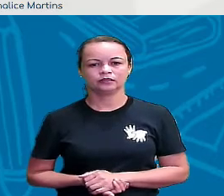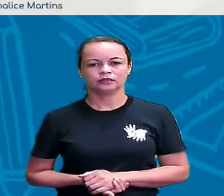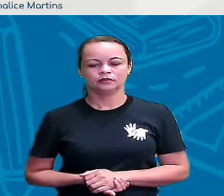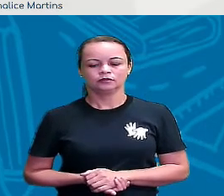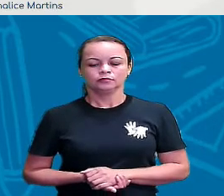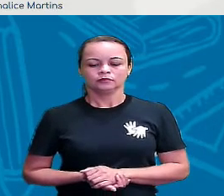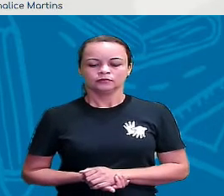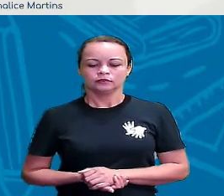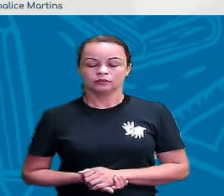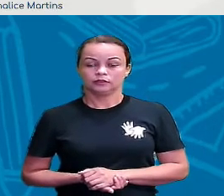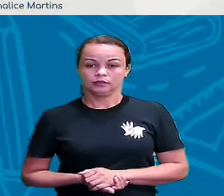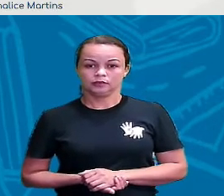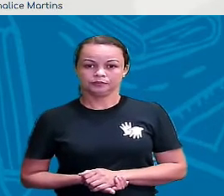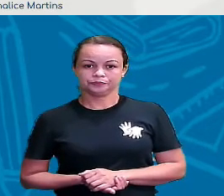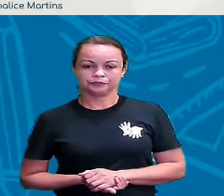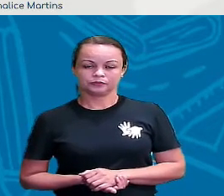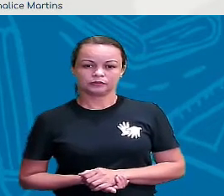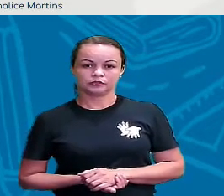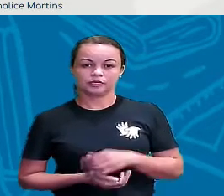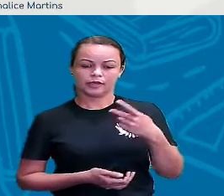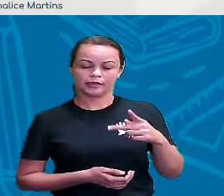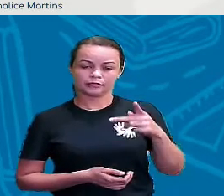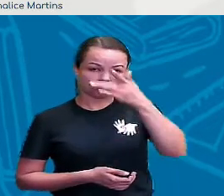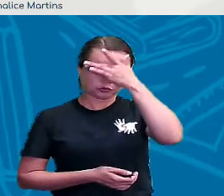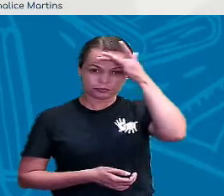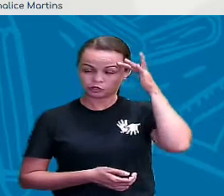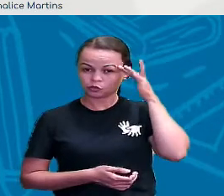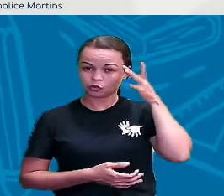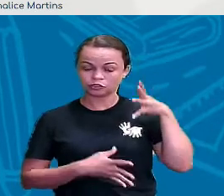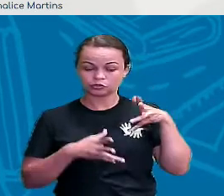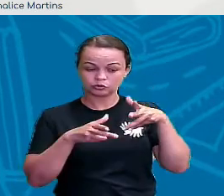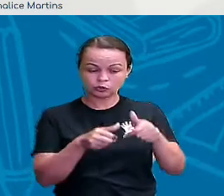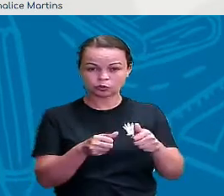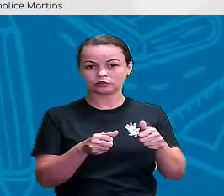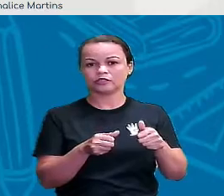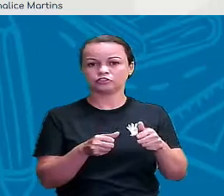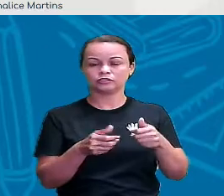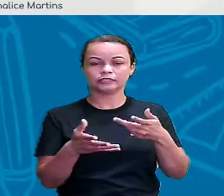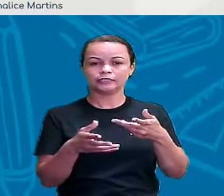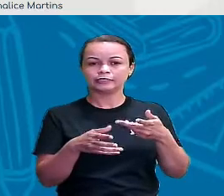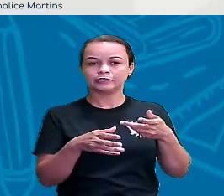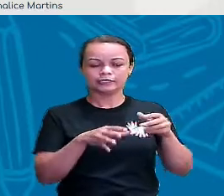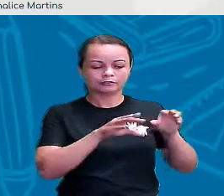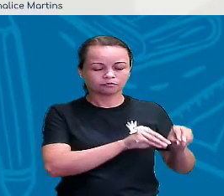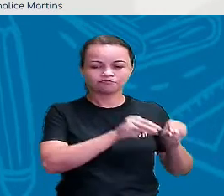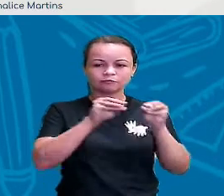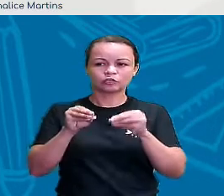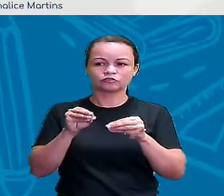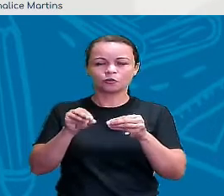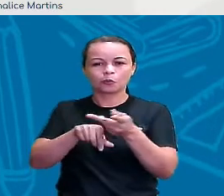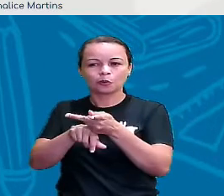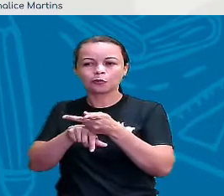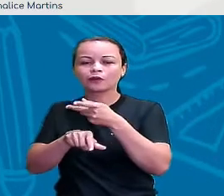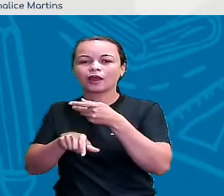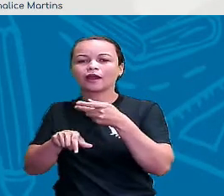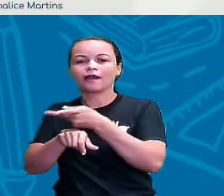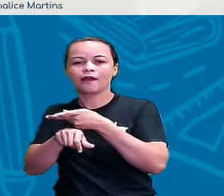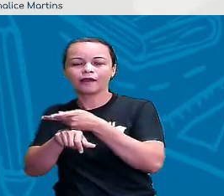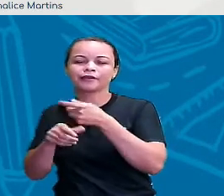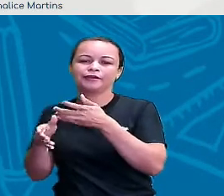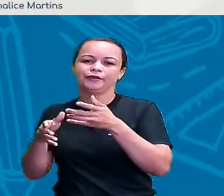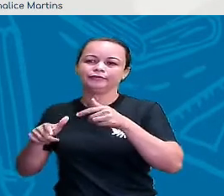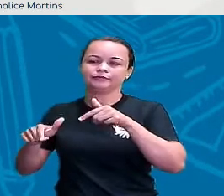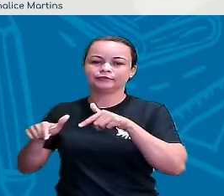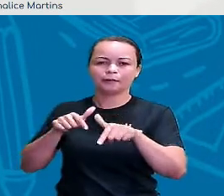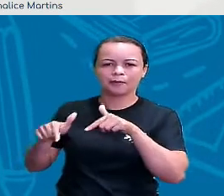E aí essas pessoas, todas elas, né, que saem, elas vão em busca de emprego, vão em busca de melhores